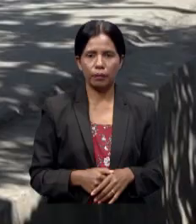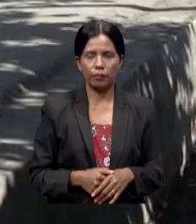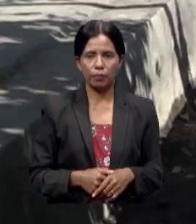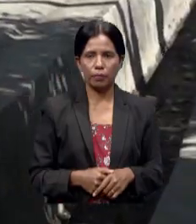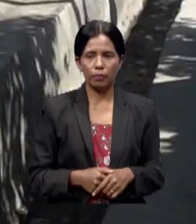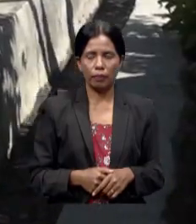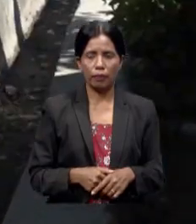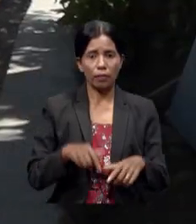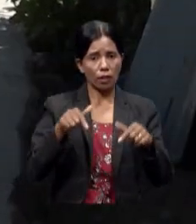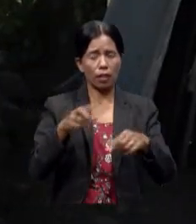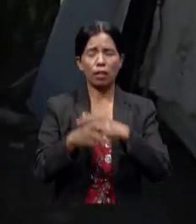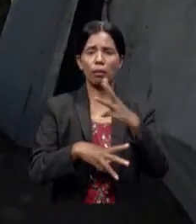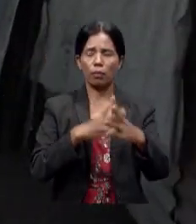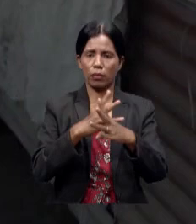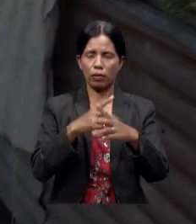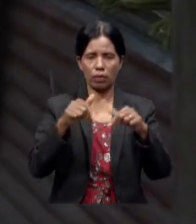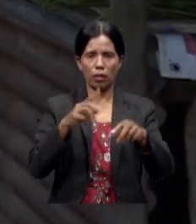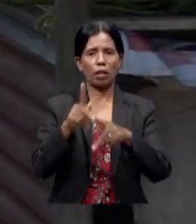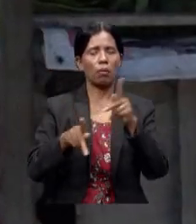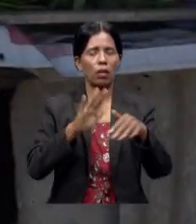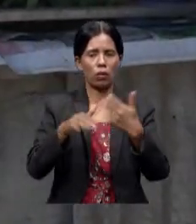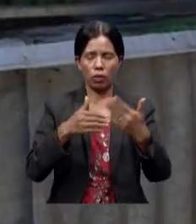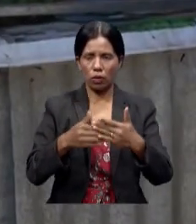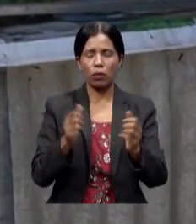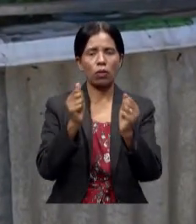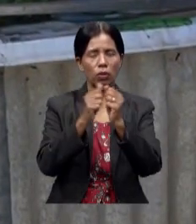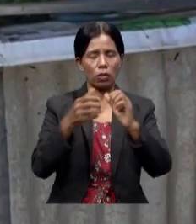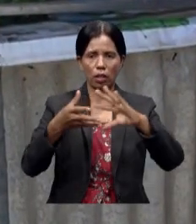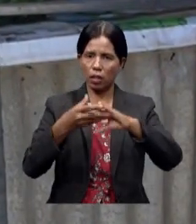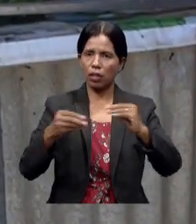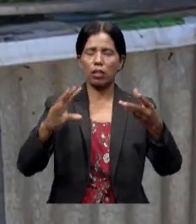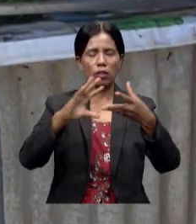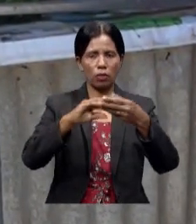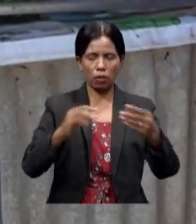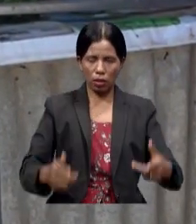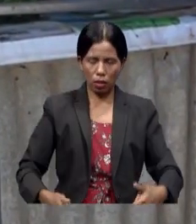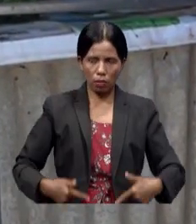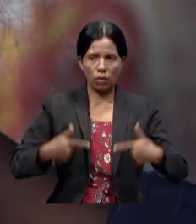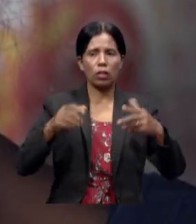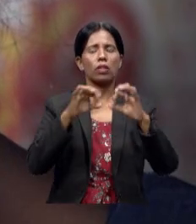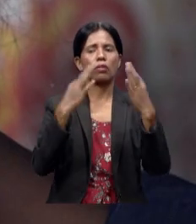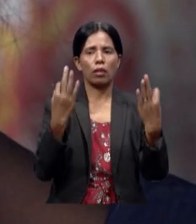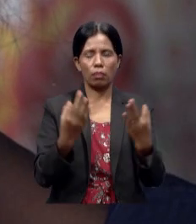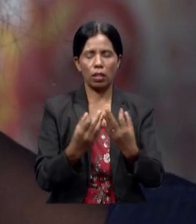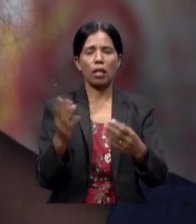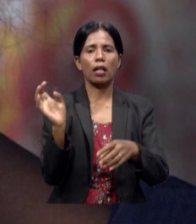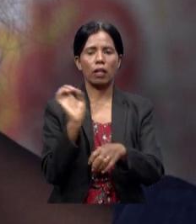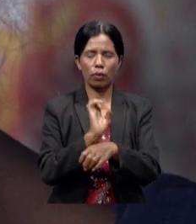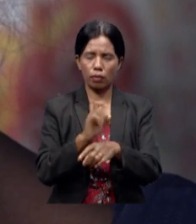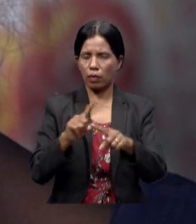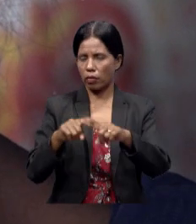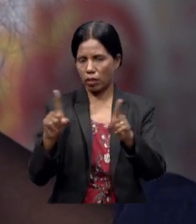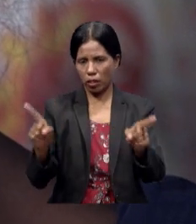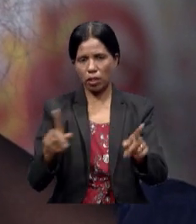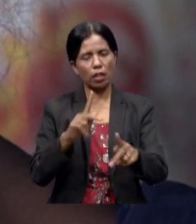Iha mundo ne ema hotu mai honi historia Morris familia nebe ho ekonomia lahanesan balung Morris ho familia